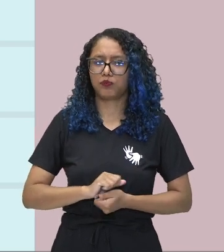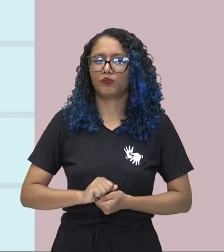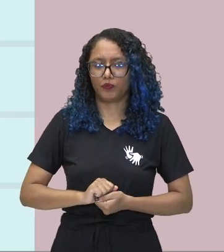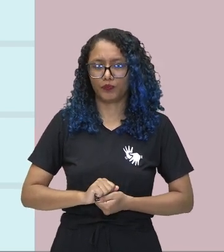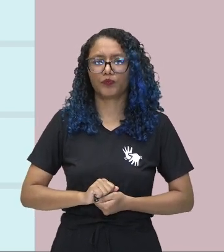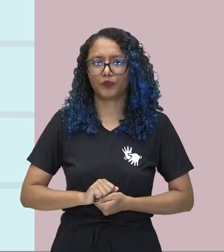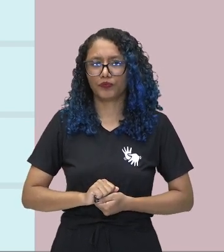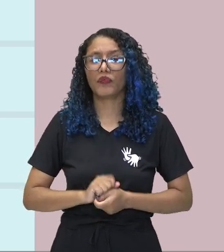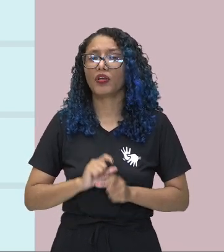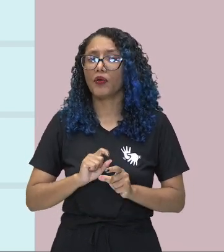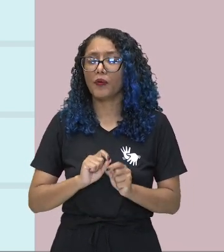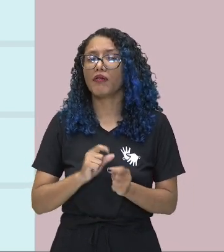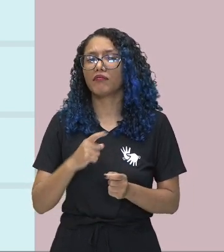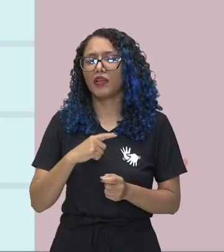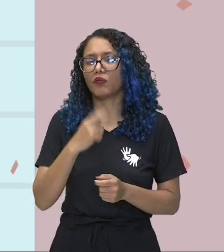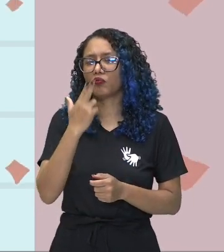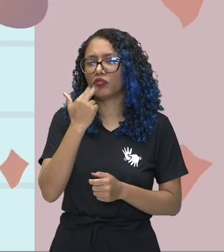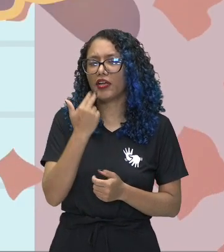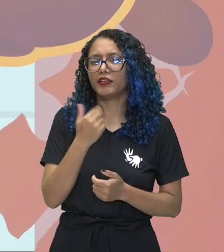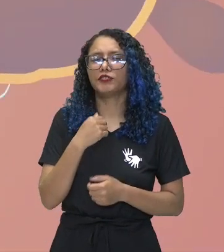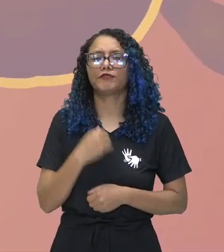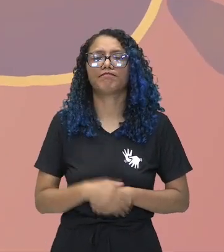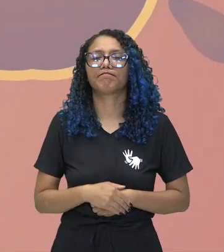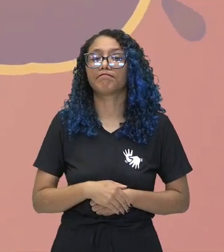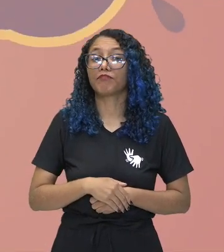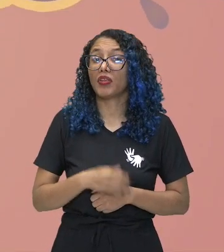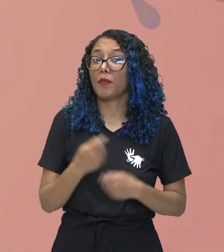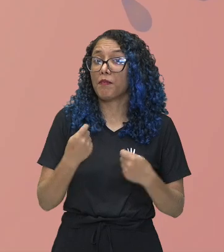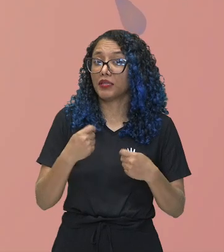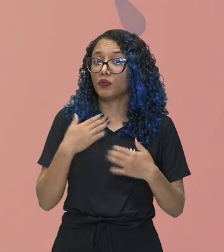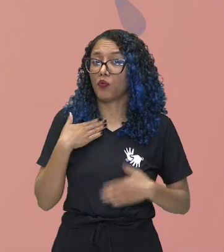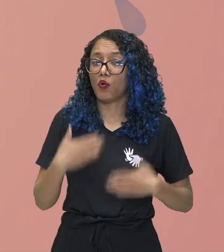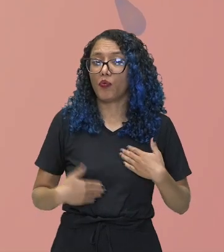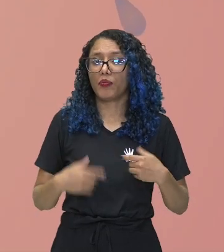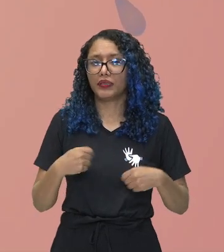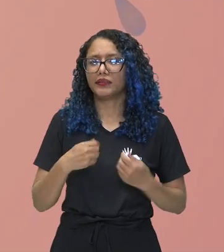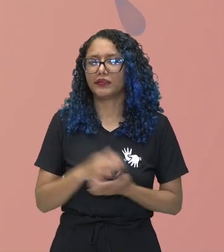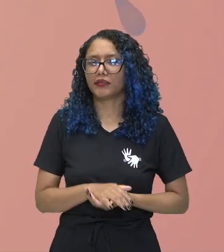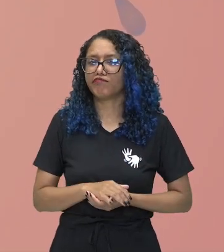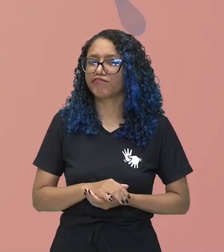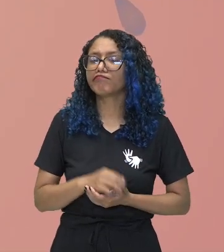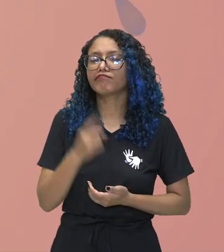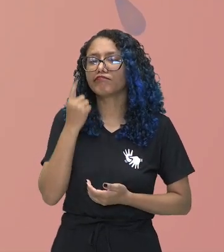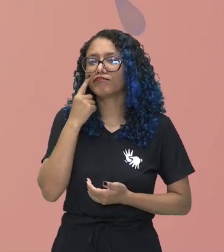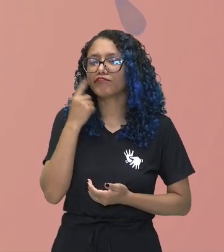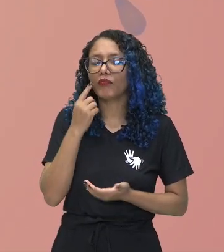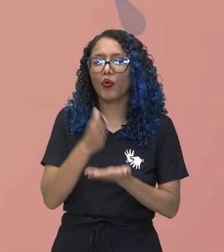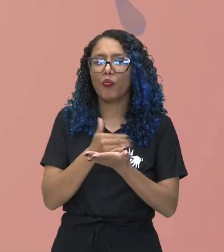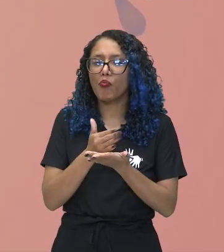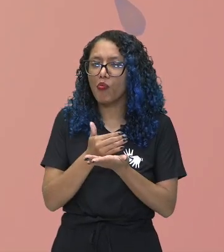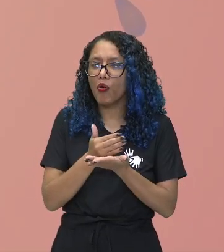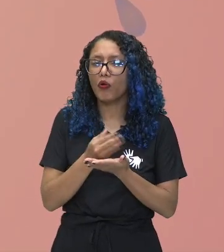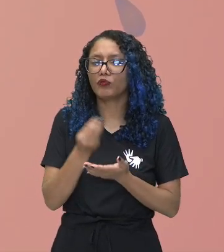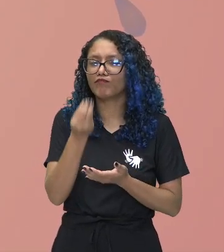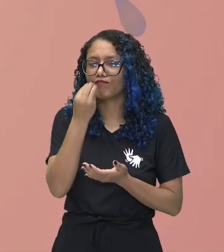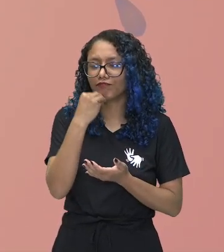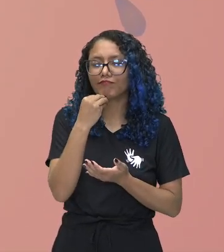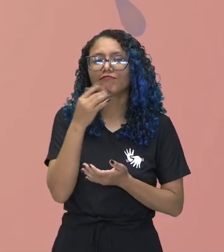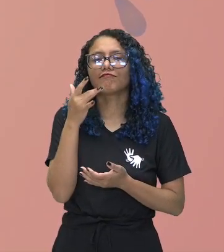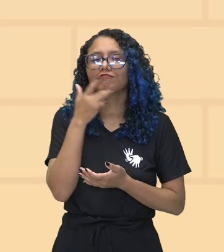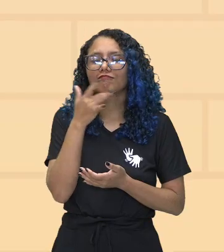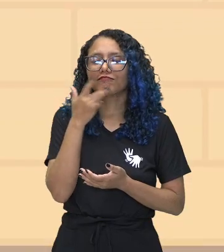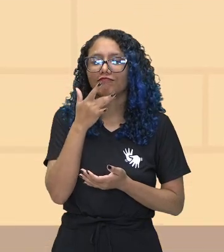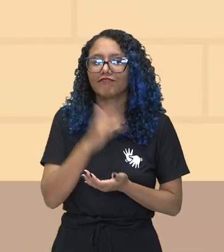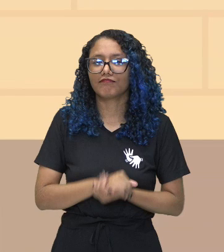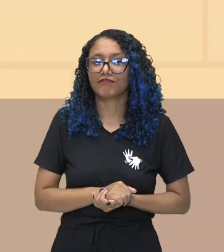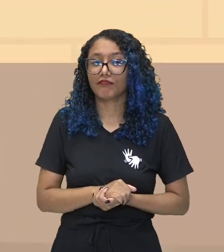nutrientes essenciais para o seu corpo. Experimente nosso delicioso bolo de chocolate e deixe o seu sistema digestório agradecer.